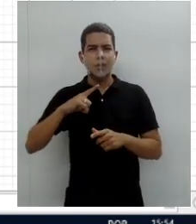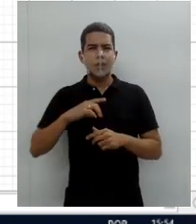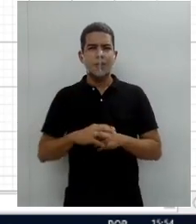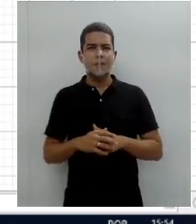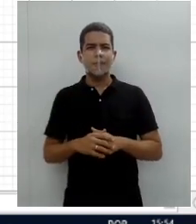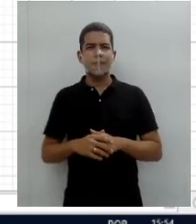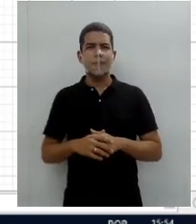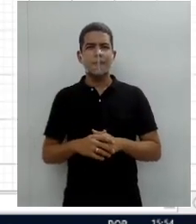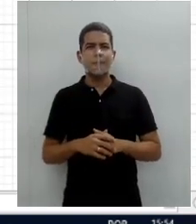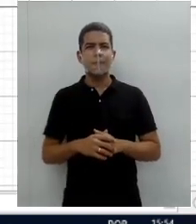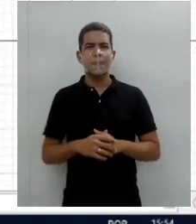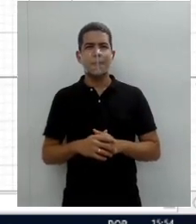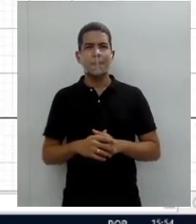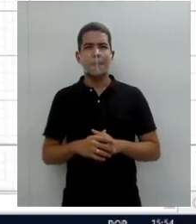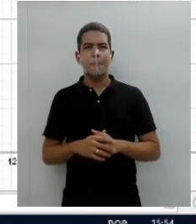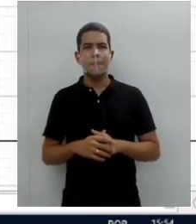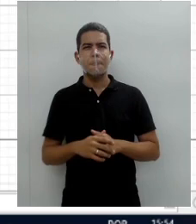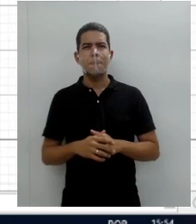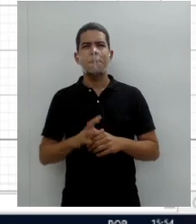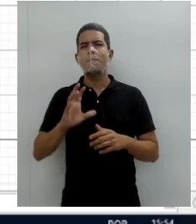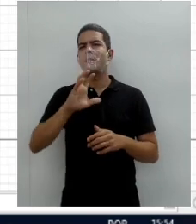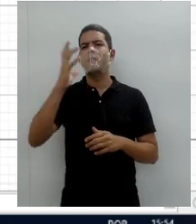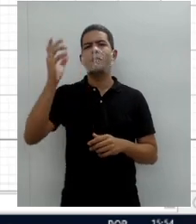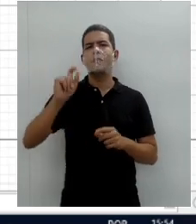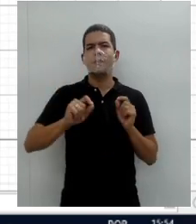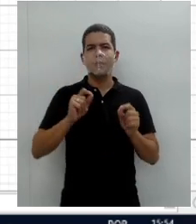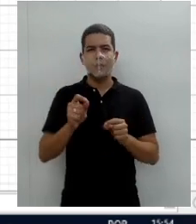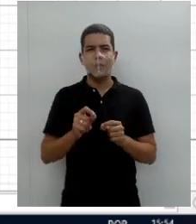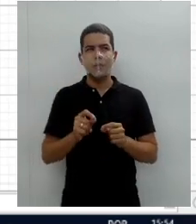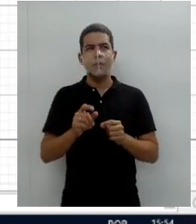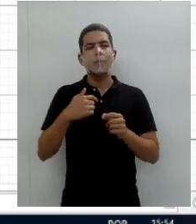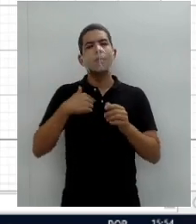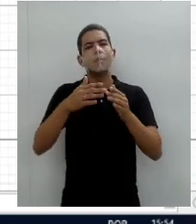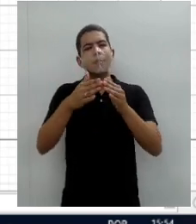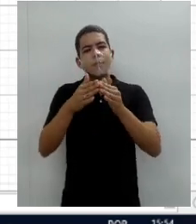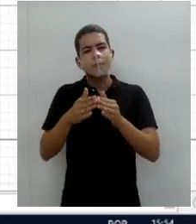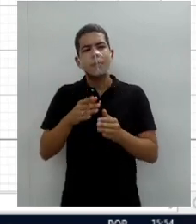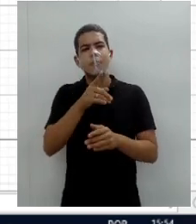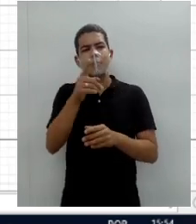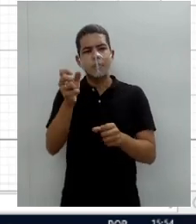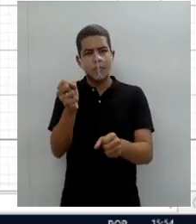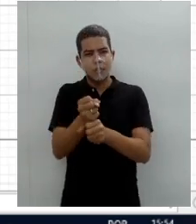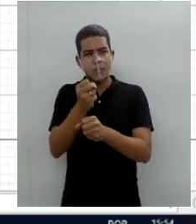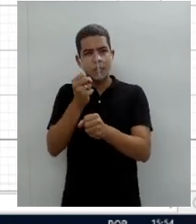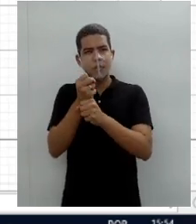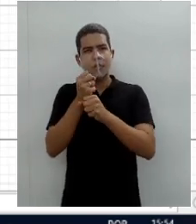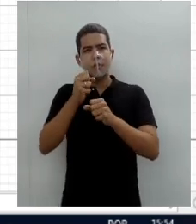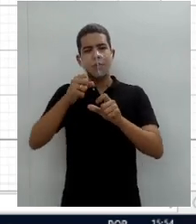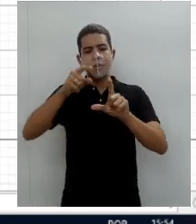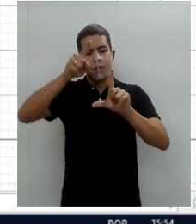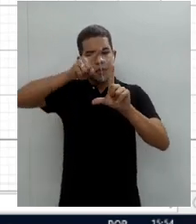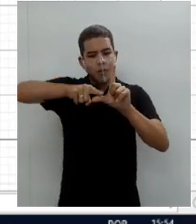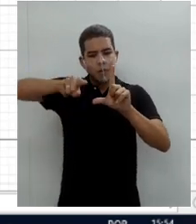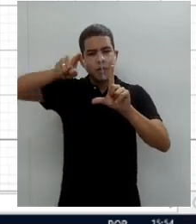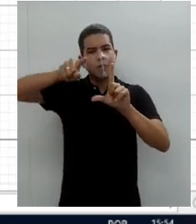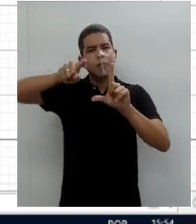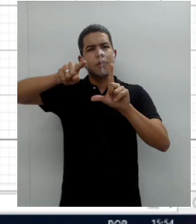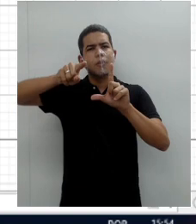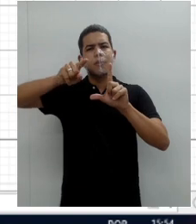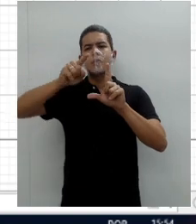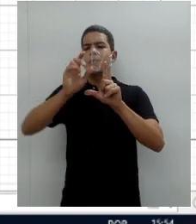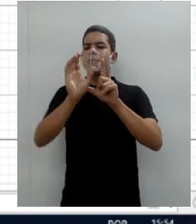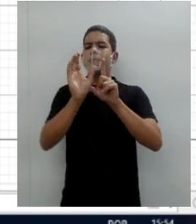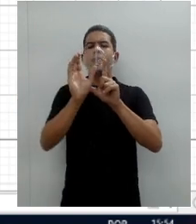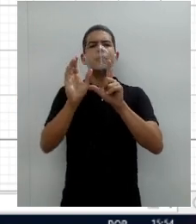para você, tá certo? Então, o que acontece? Eu vou pedir que você construa uma parábola alterando